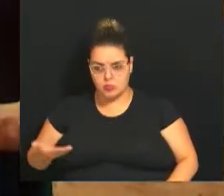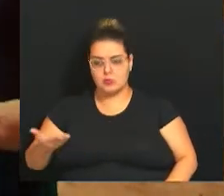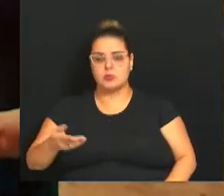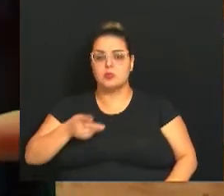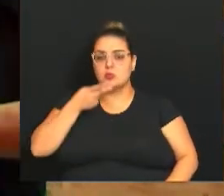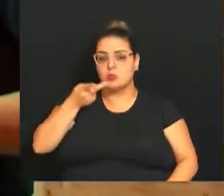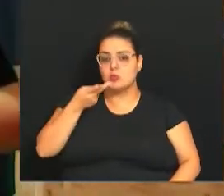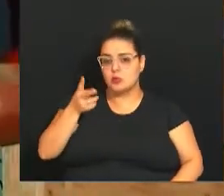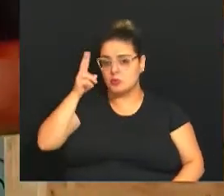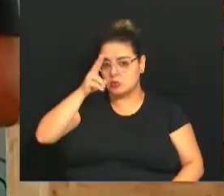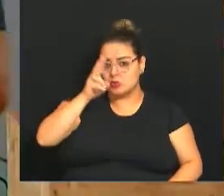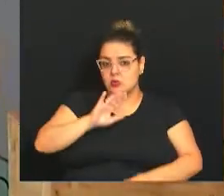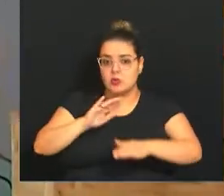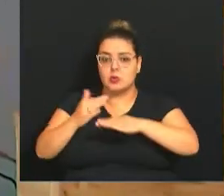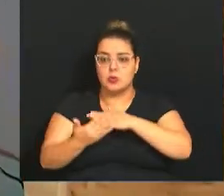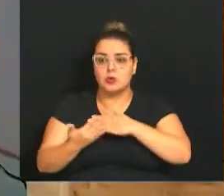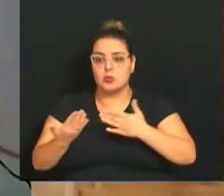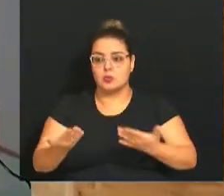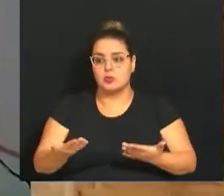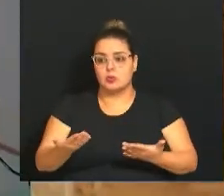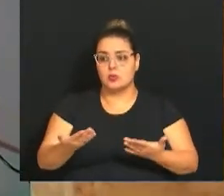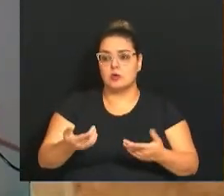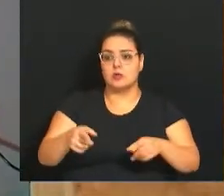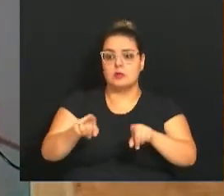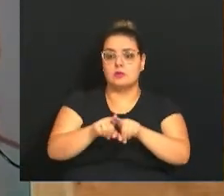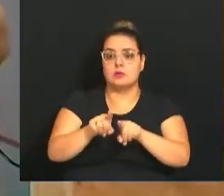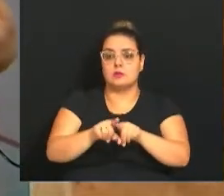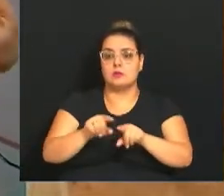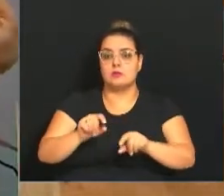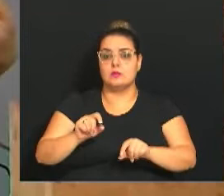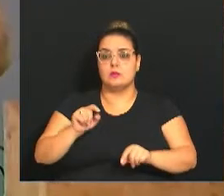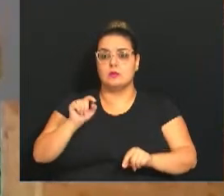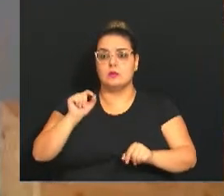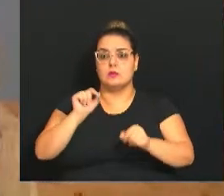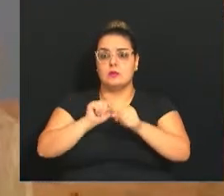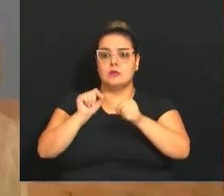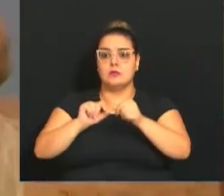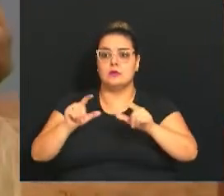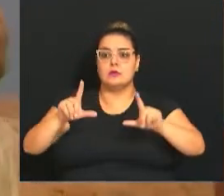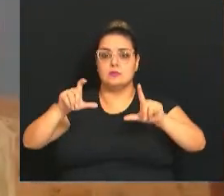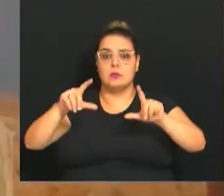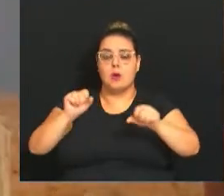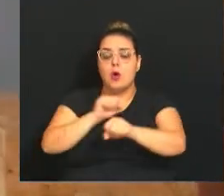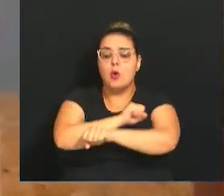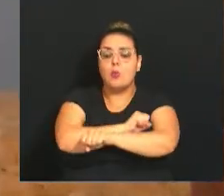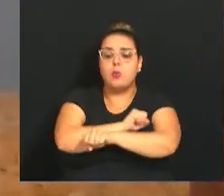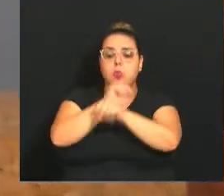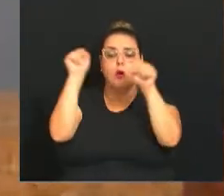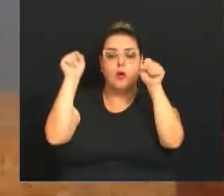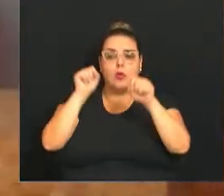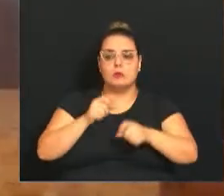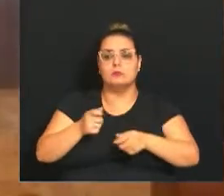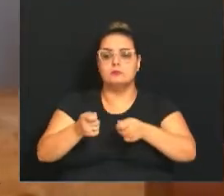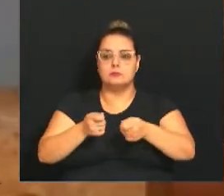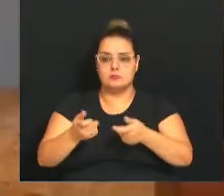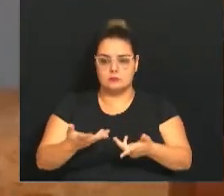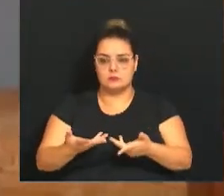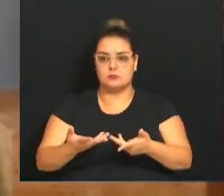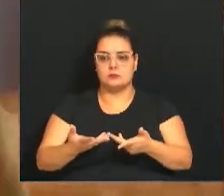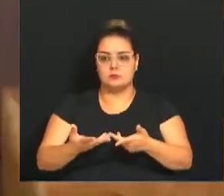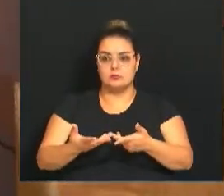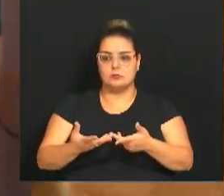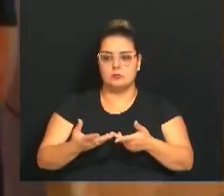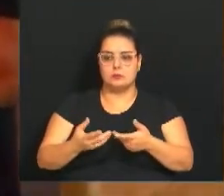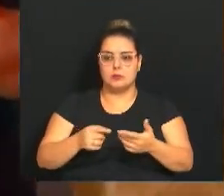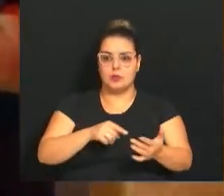E aí, na contraposição, eles fizeram algumas fotos com explosões controladas, para dar realmente esse efeito